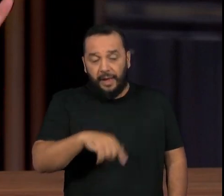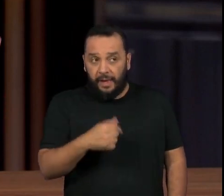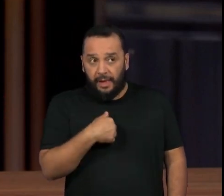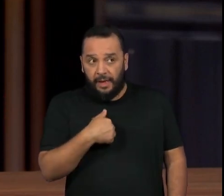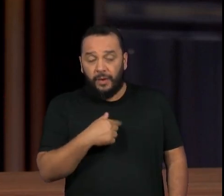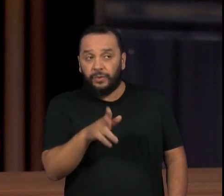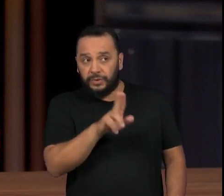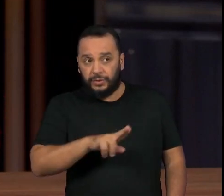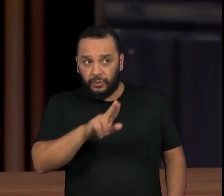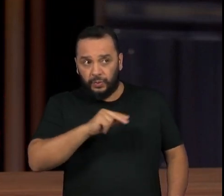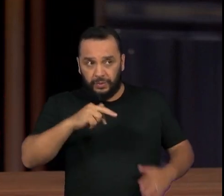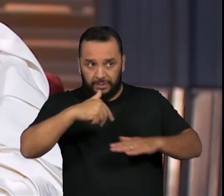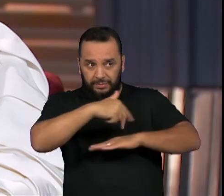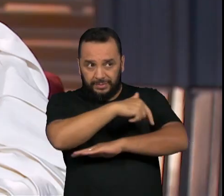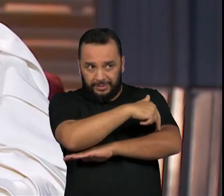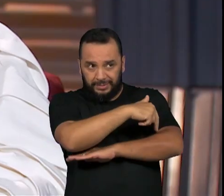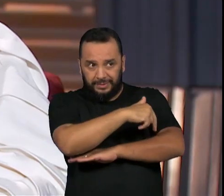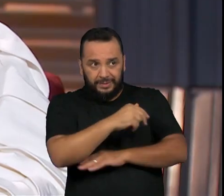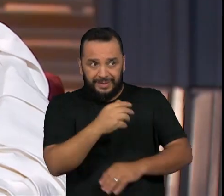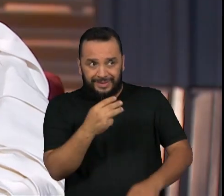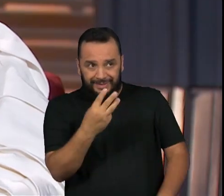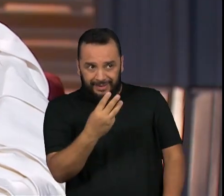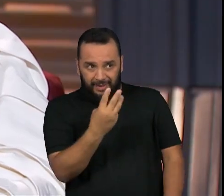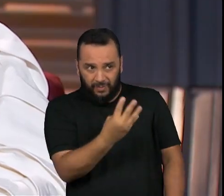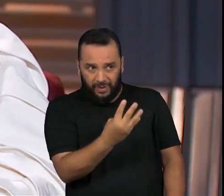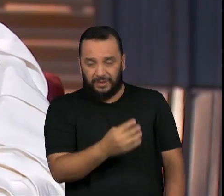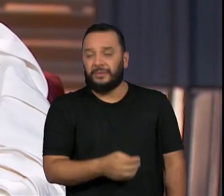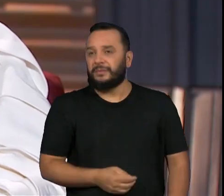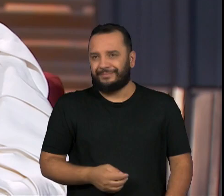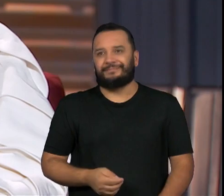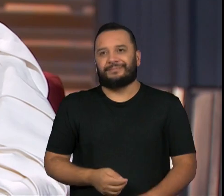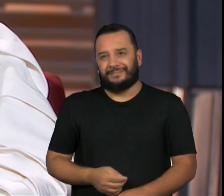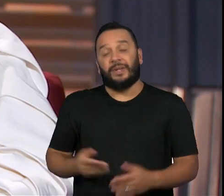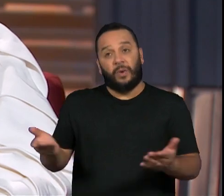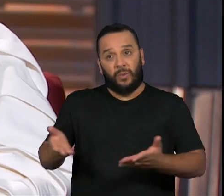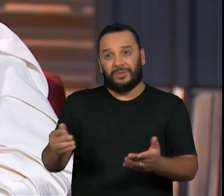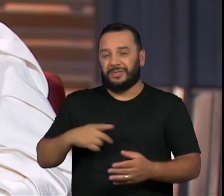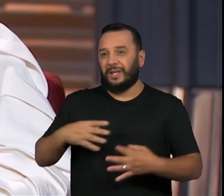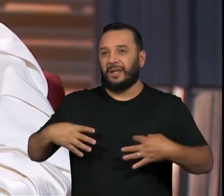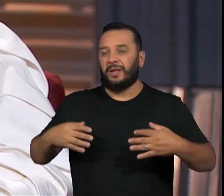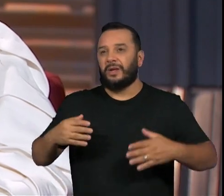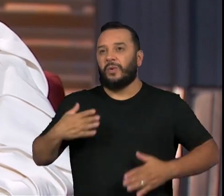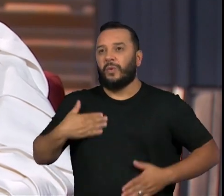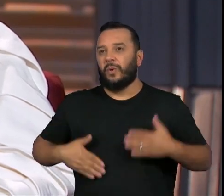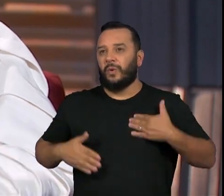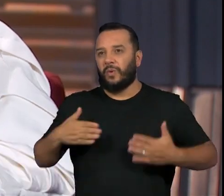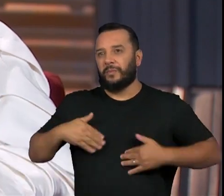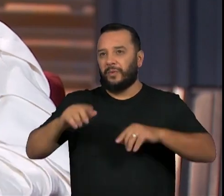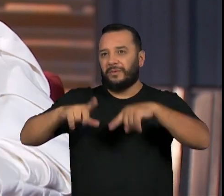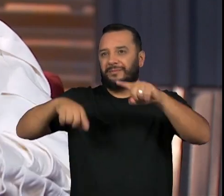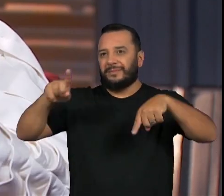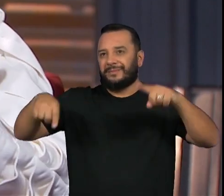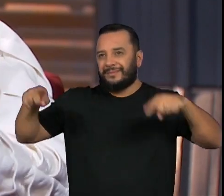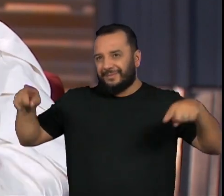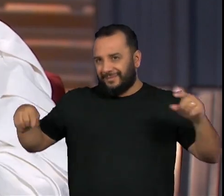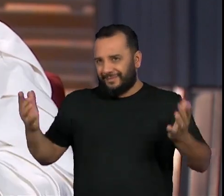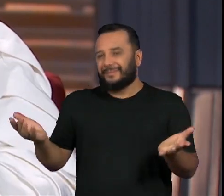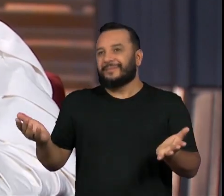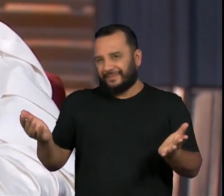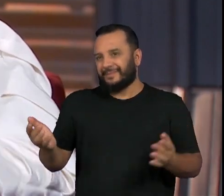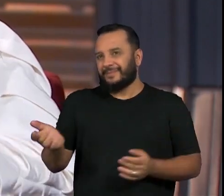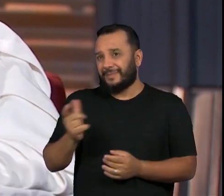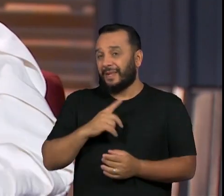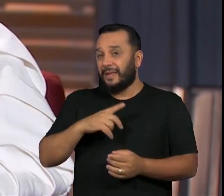que se usa nas passarelas normalmente. Né? Hoje a gente tem uma variação de corporalidades muito maior, né? Como uma postura crítica